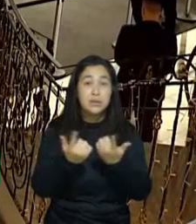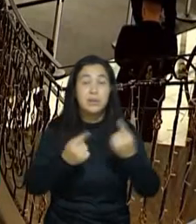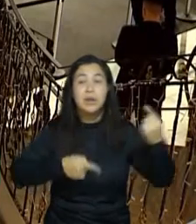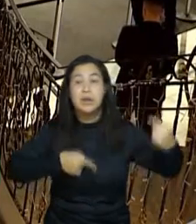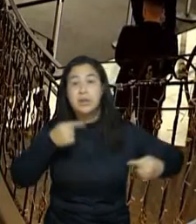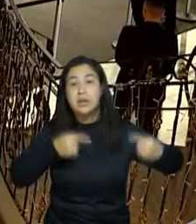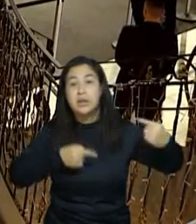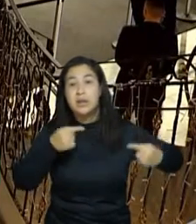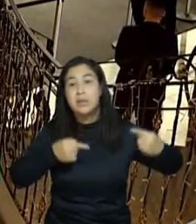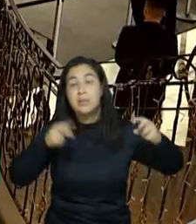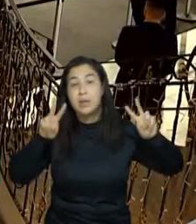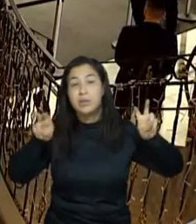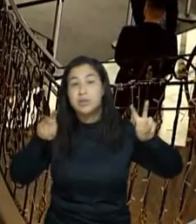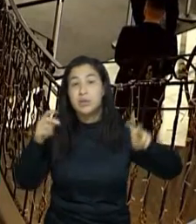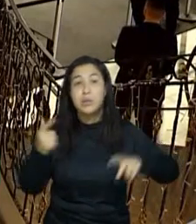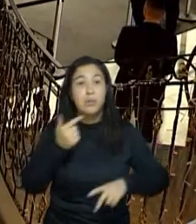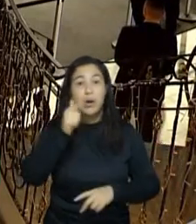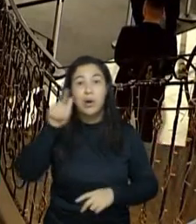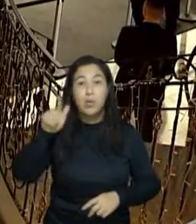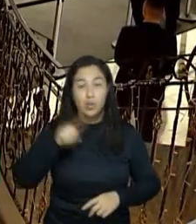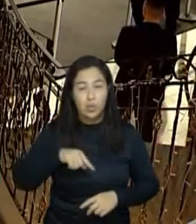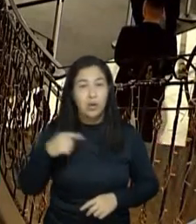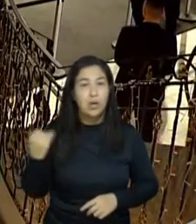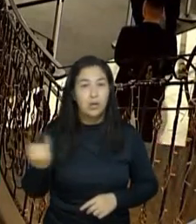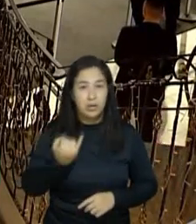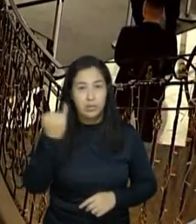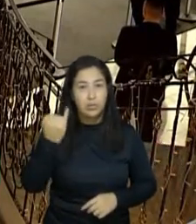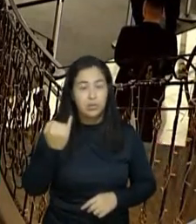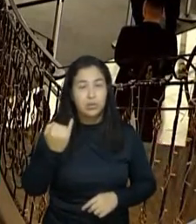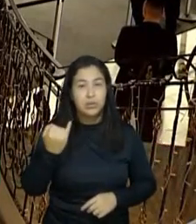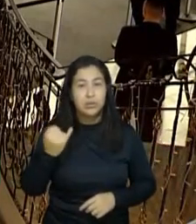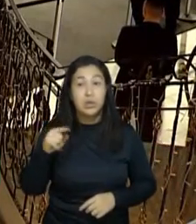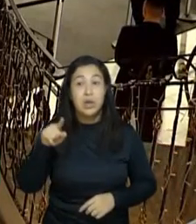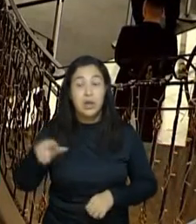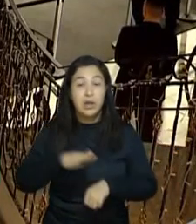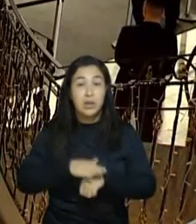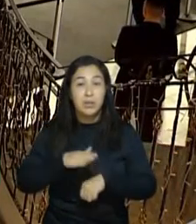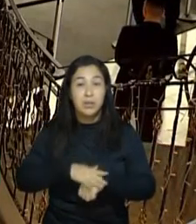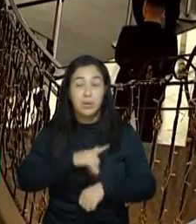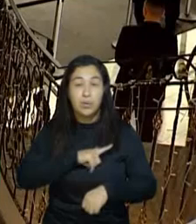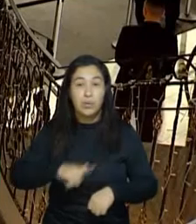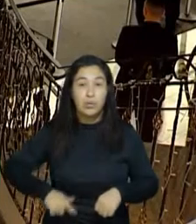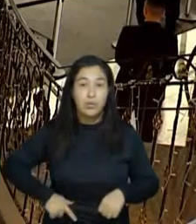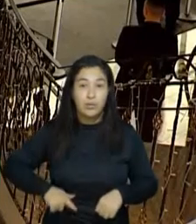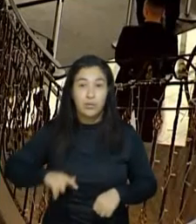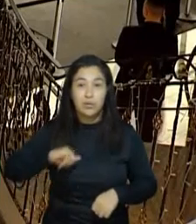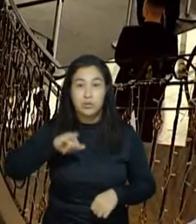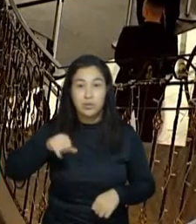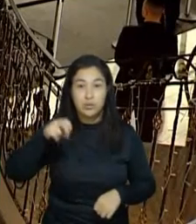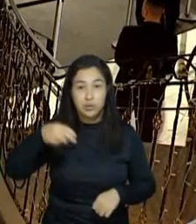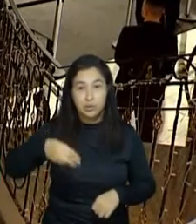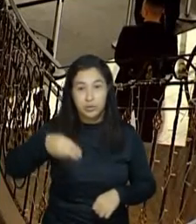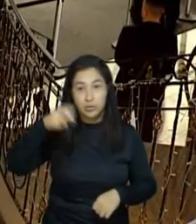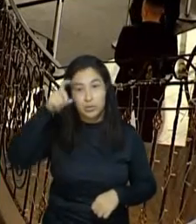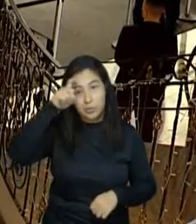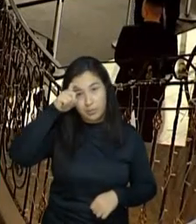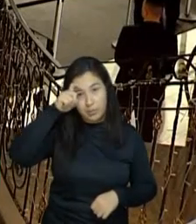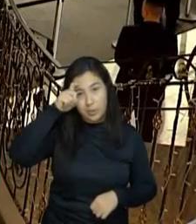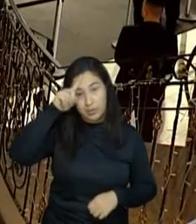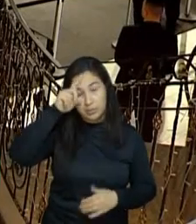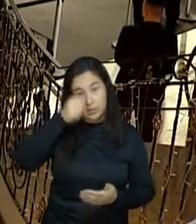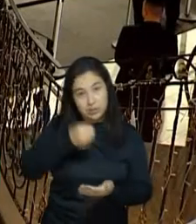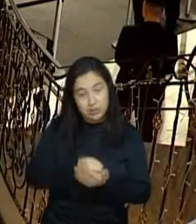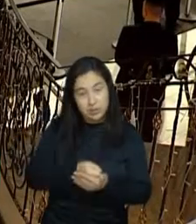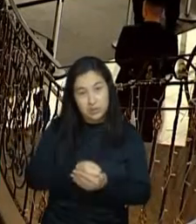considero crucial e uma ação importante do governador Jorginho Melo, que é a universidade gratuita, que com certeza, como